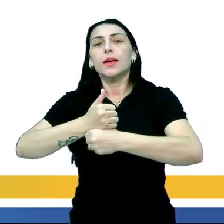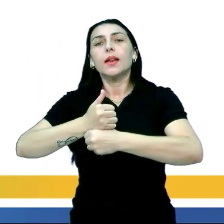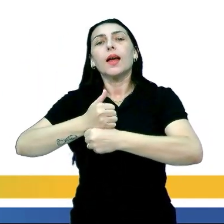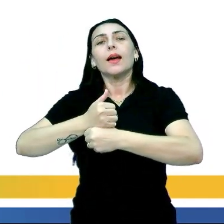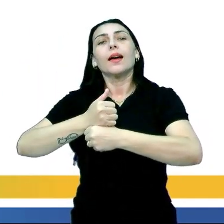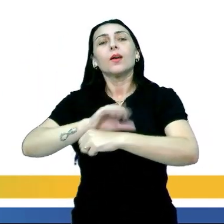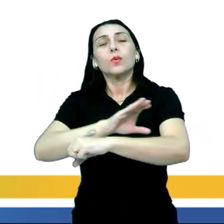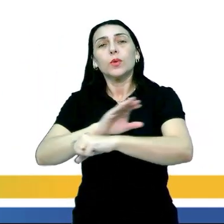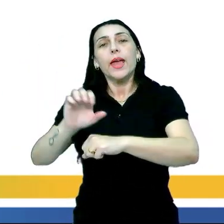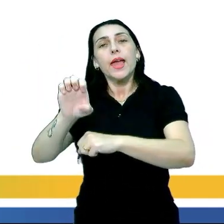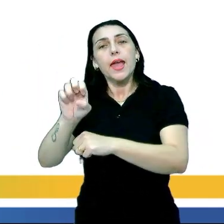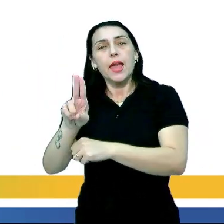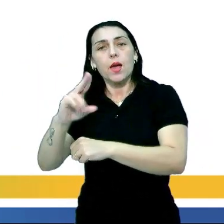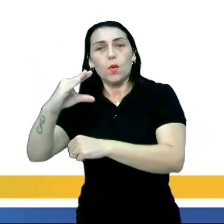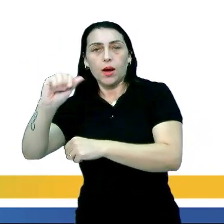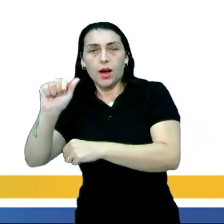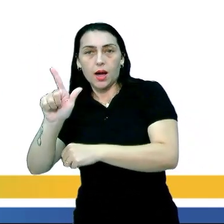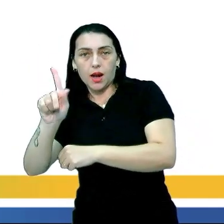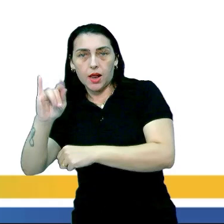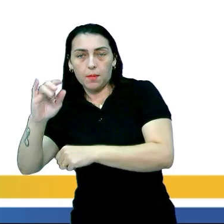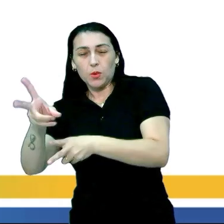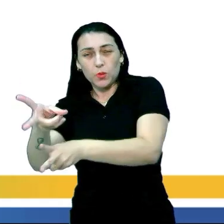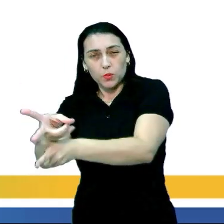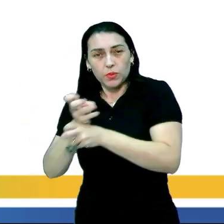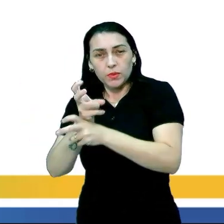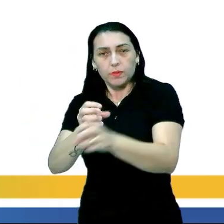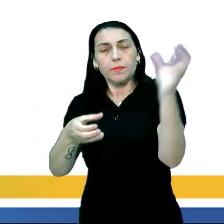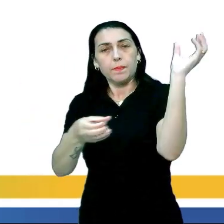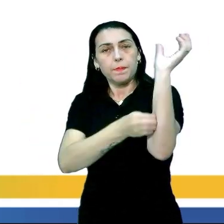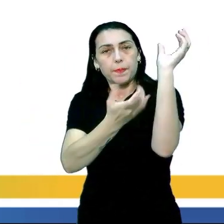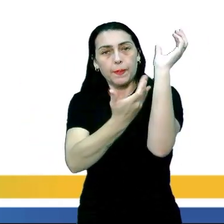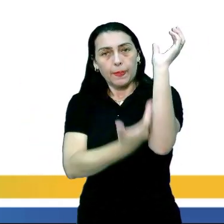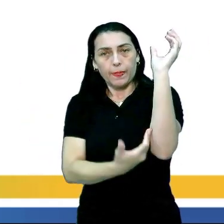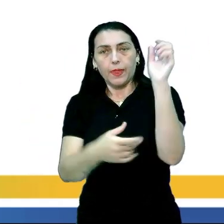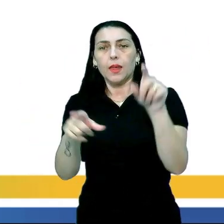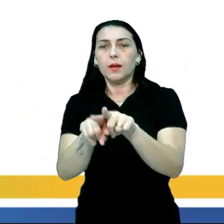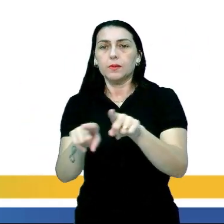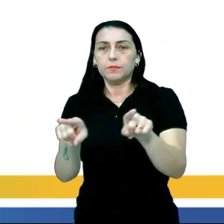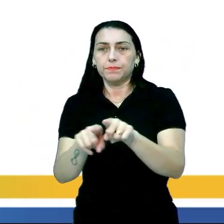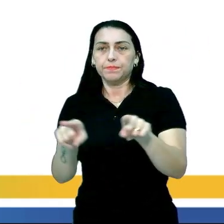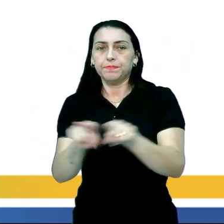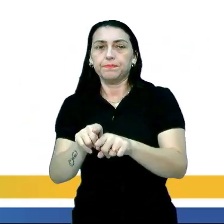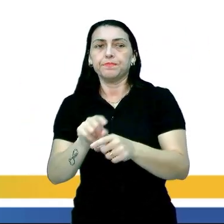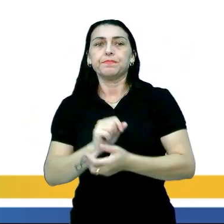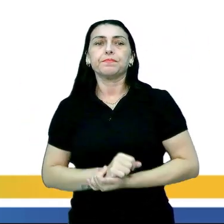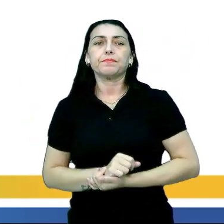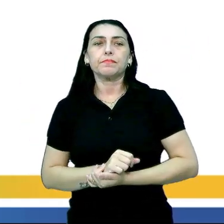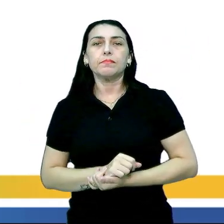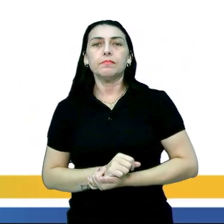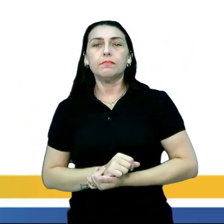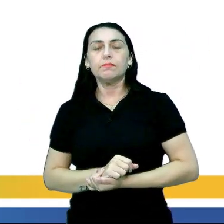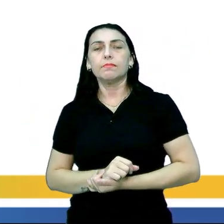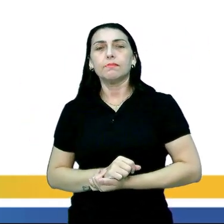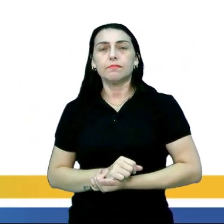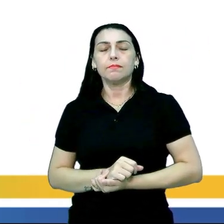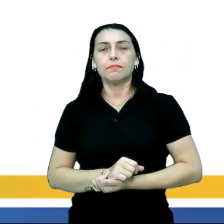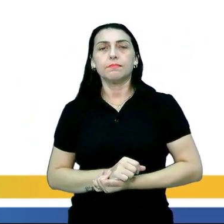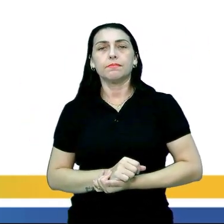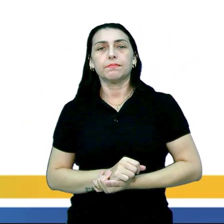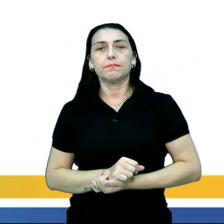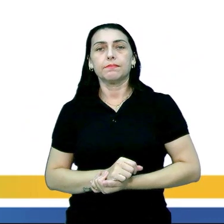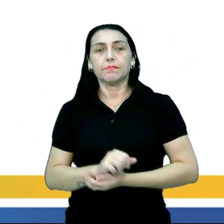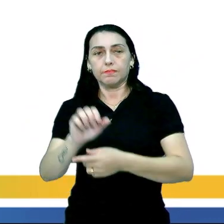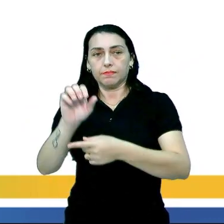de eucalipto e pela extração do látex da seringueira. Isso,